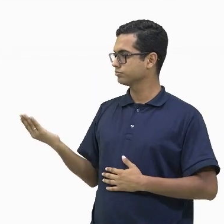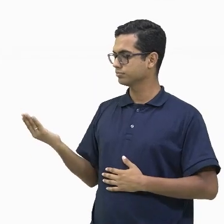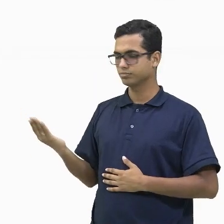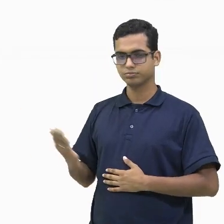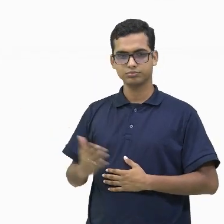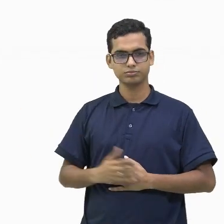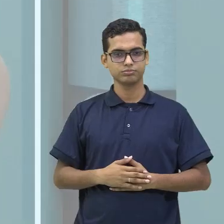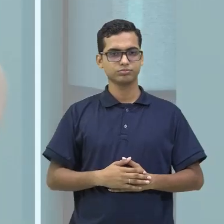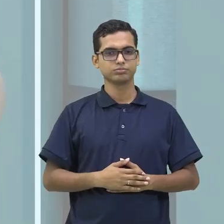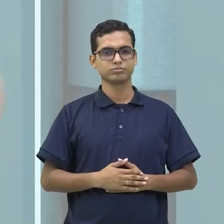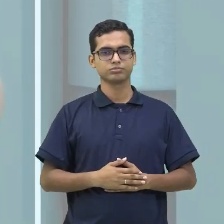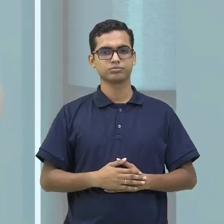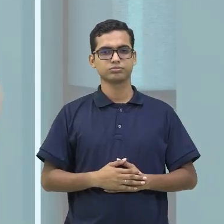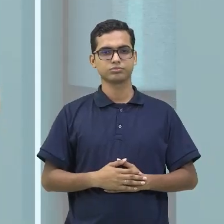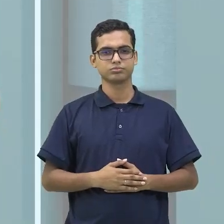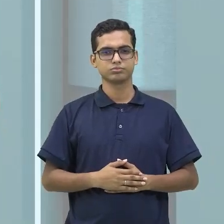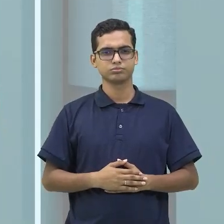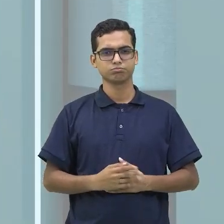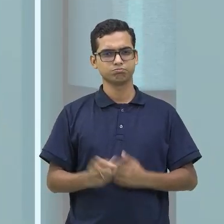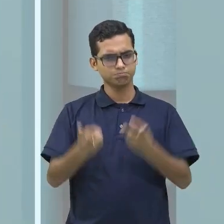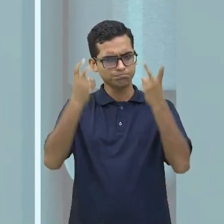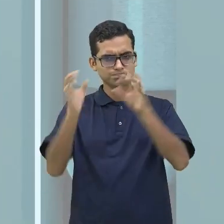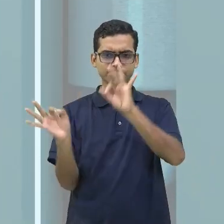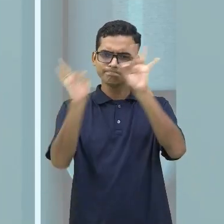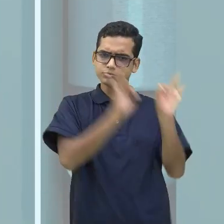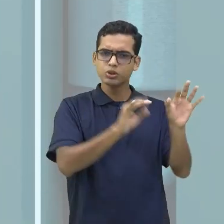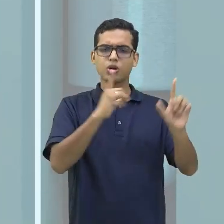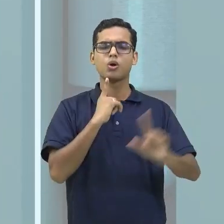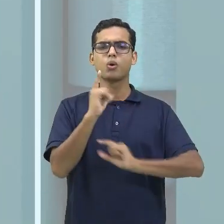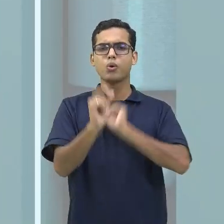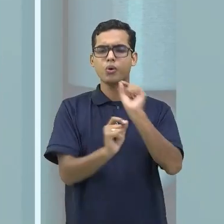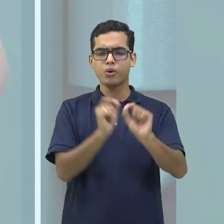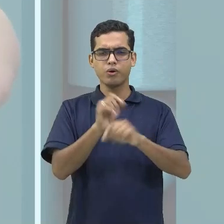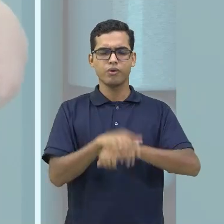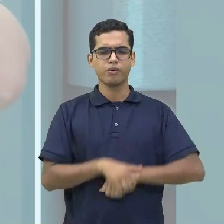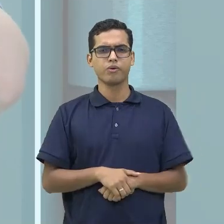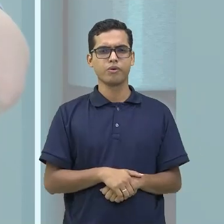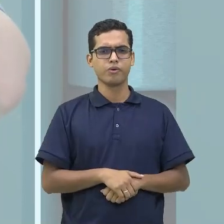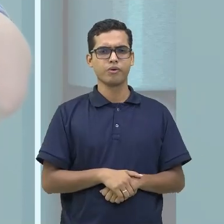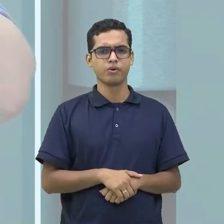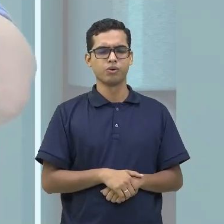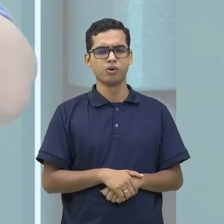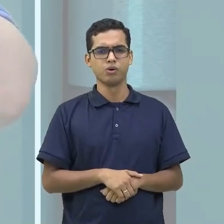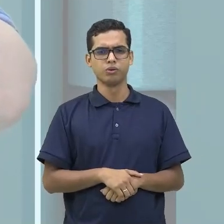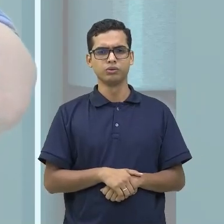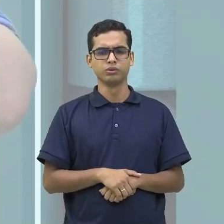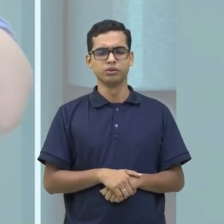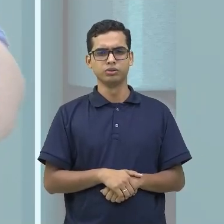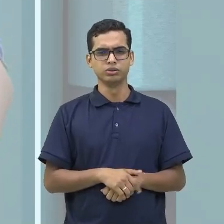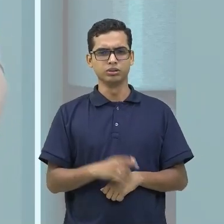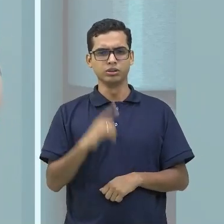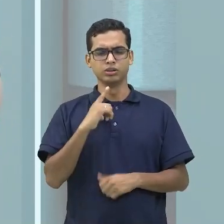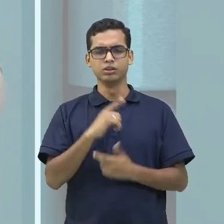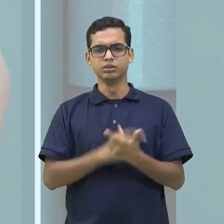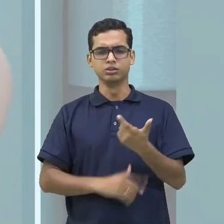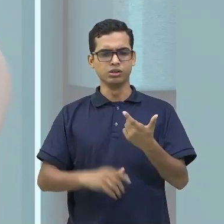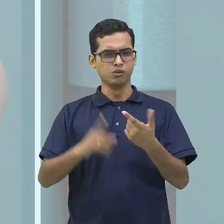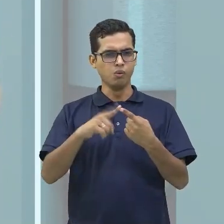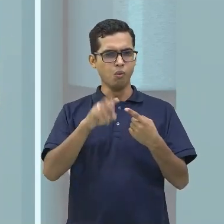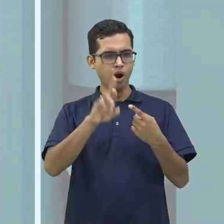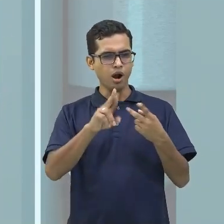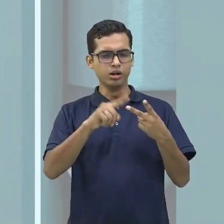passa. Observem que aí nós tínhamos a repetição do R, do C e do